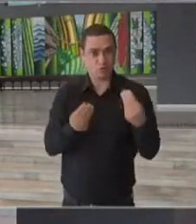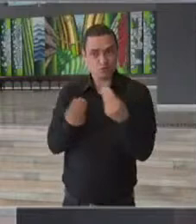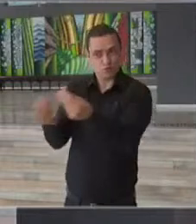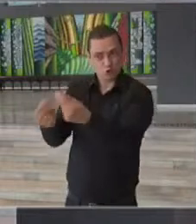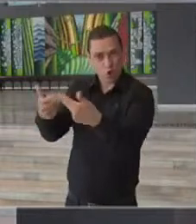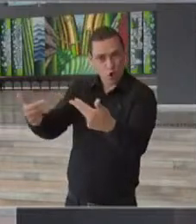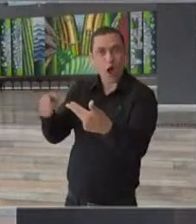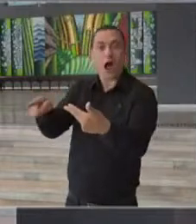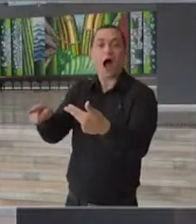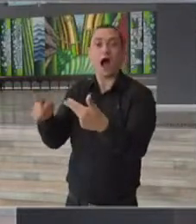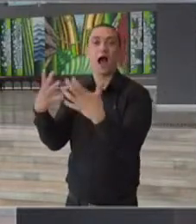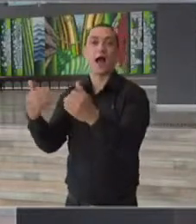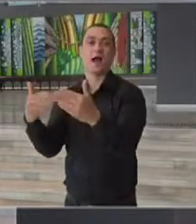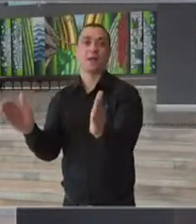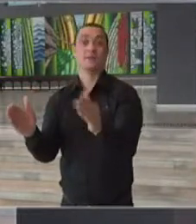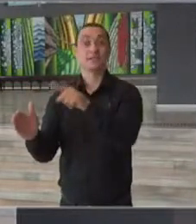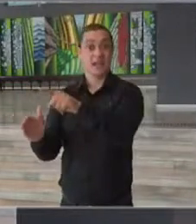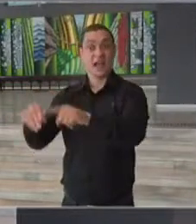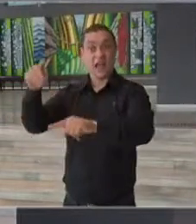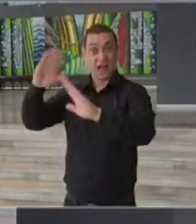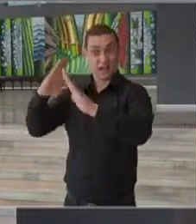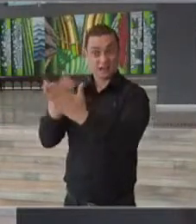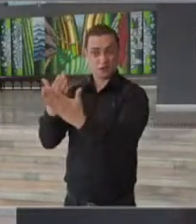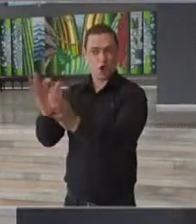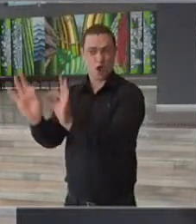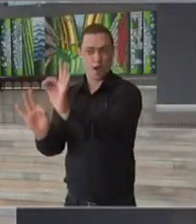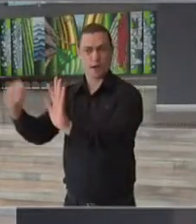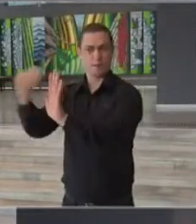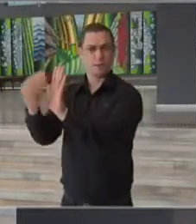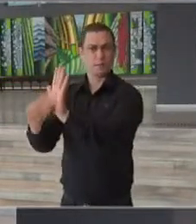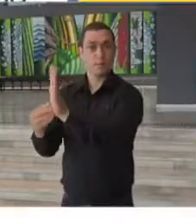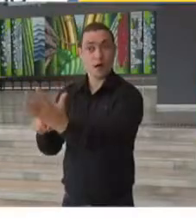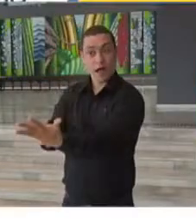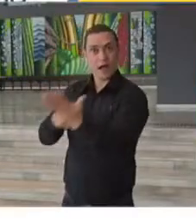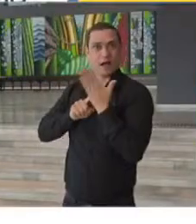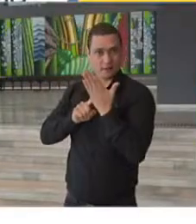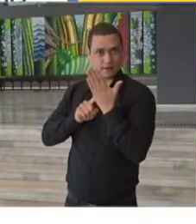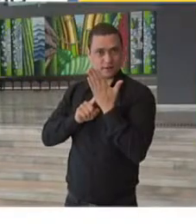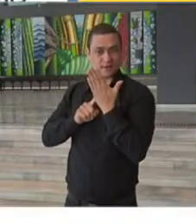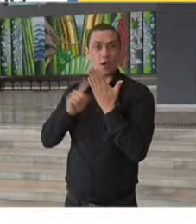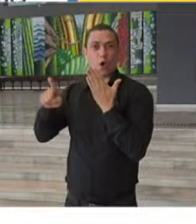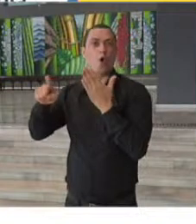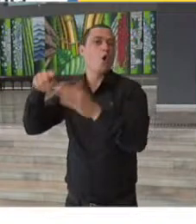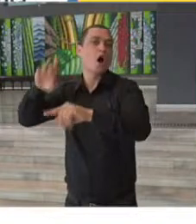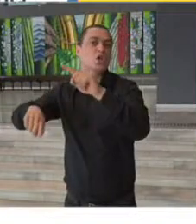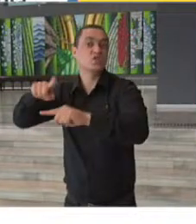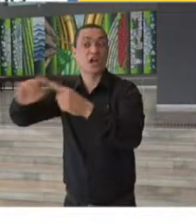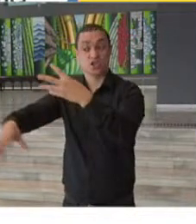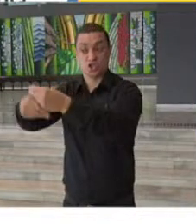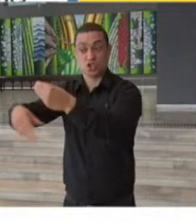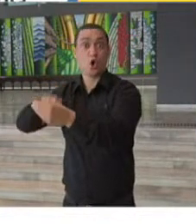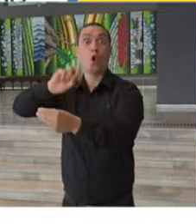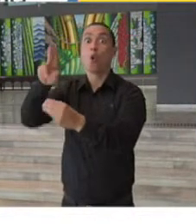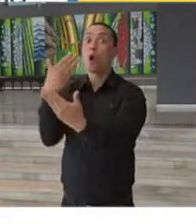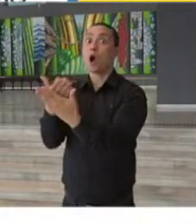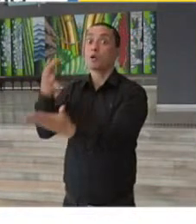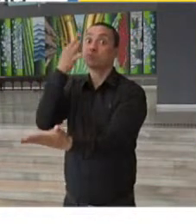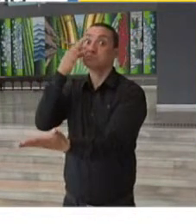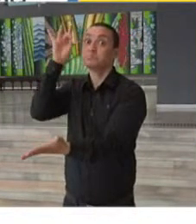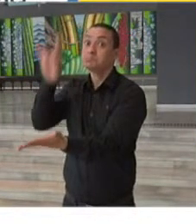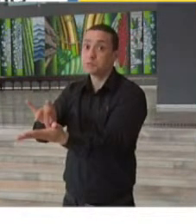medida que a escola vai apresentando os seus planos para atividade extracurricular, ou agora para também a aula,